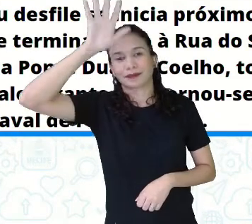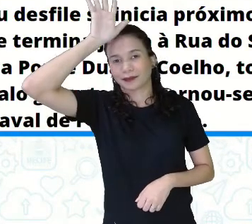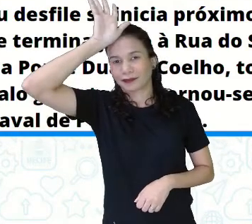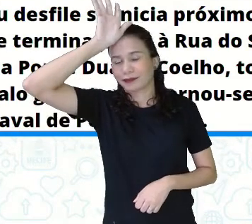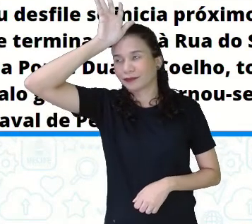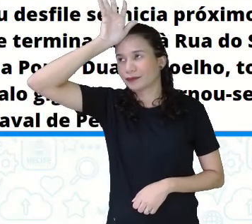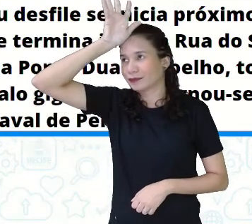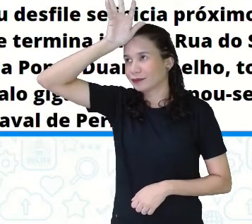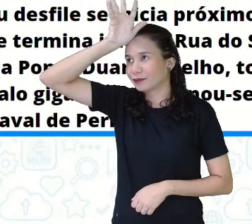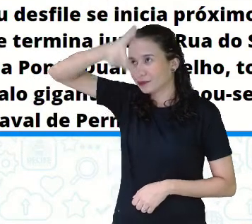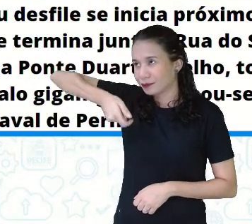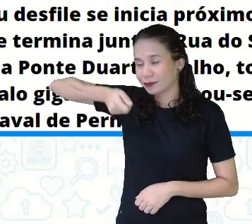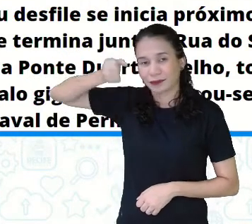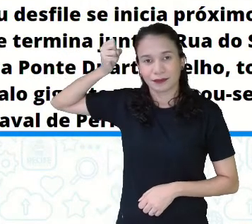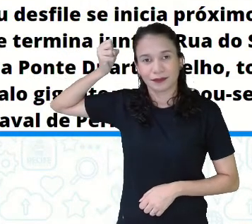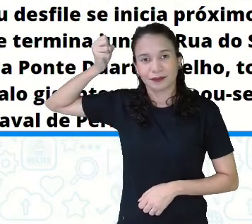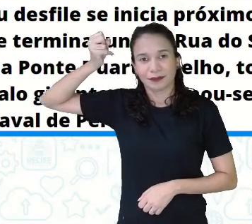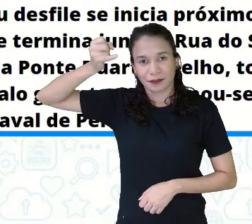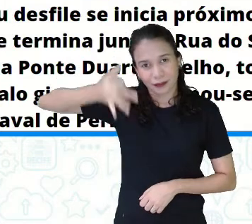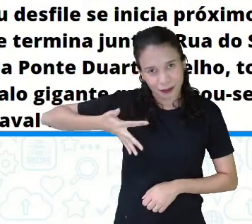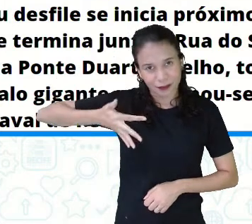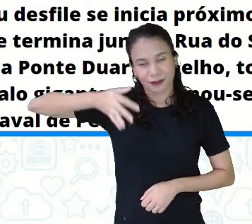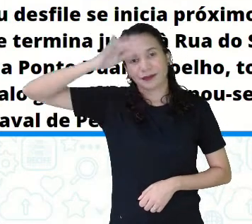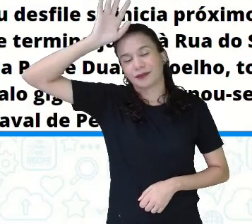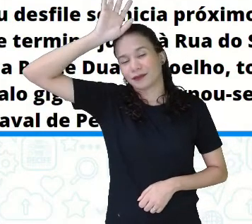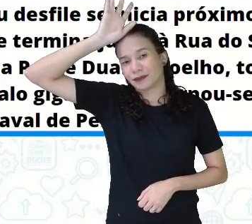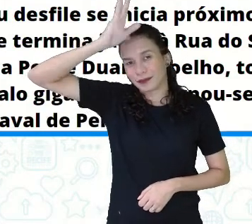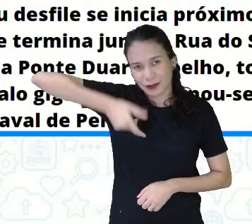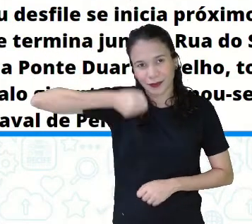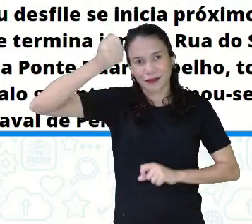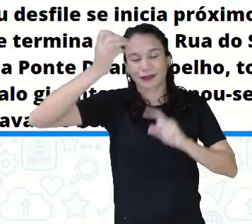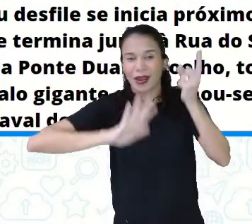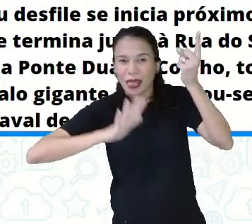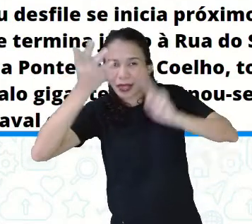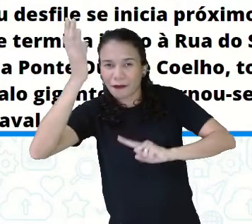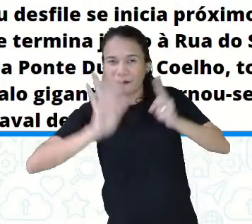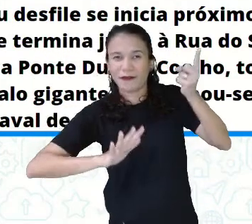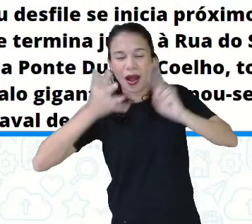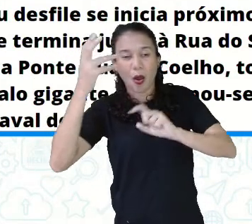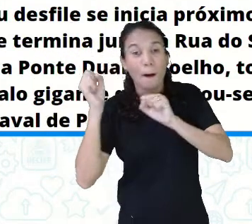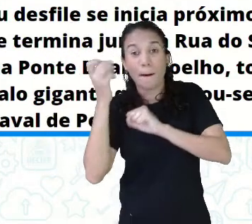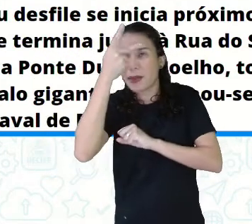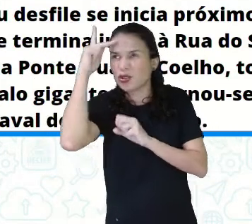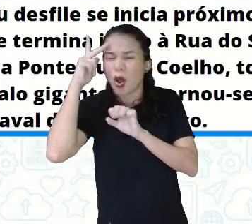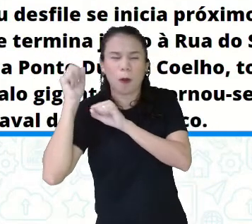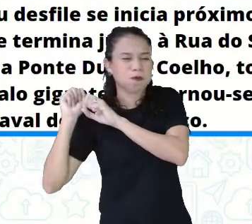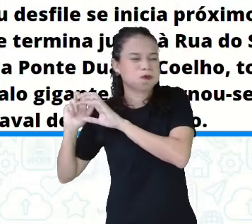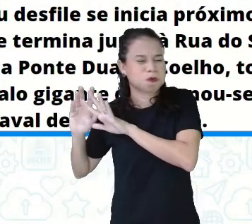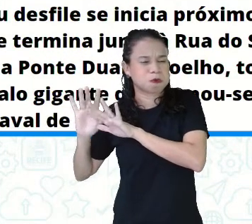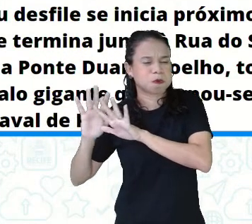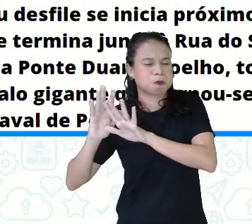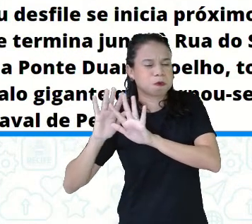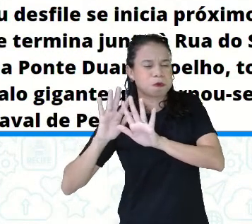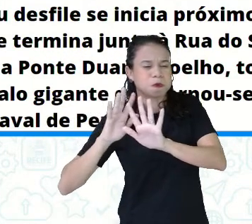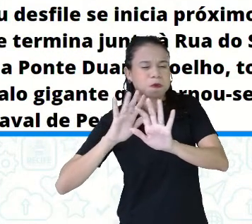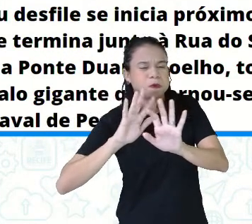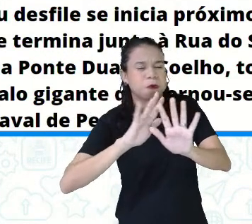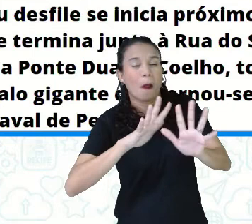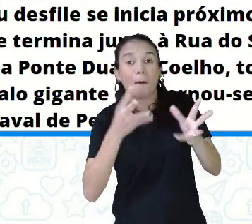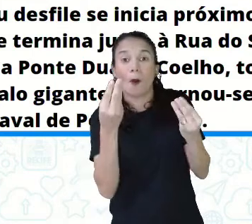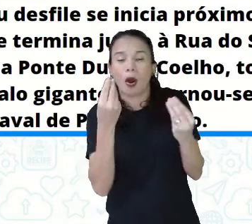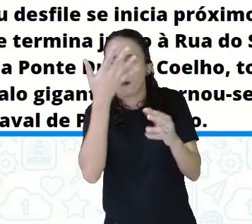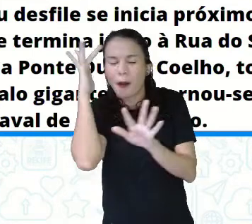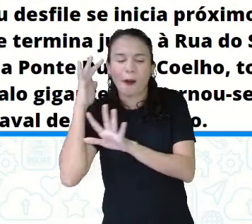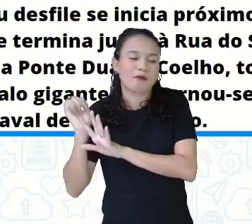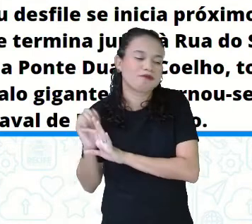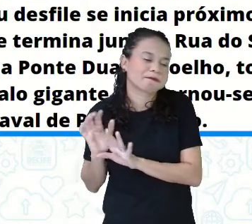falei muito aqui sobre o galo da madrugada, né, gente? Que é um bloco enorme, que arrasta foliões, multidões assim